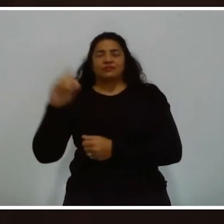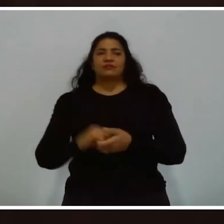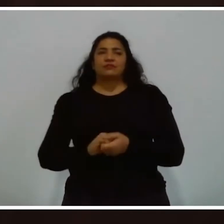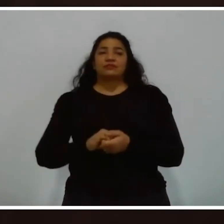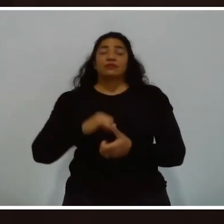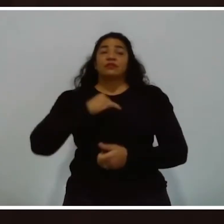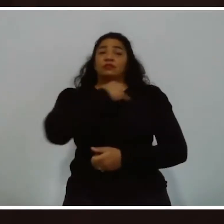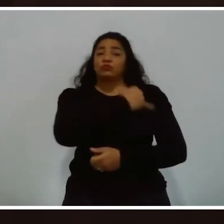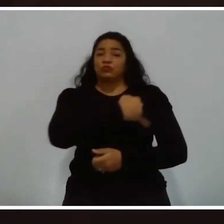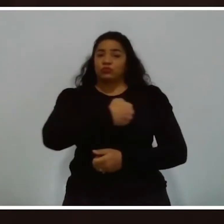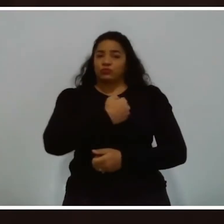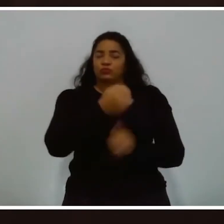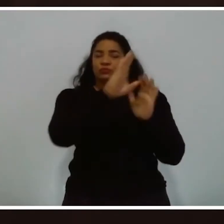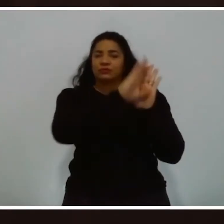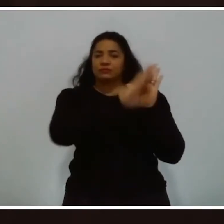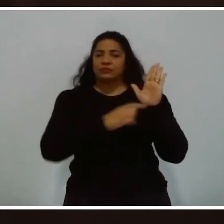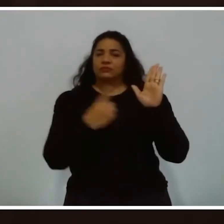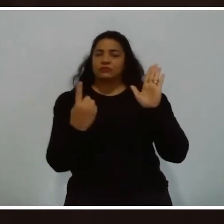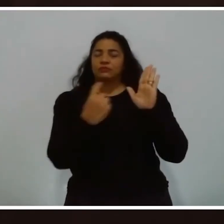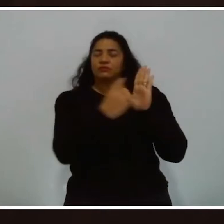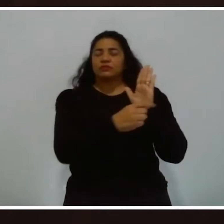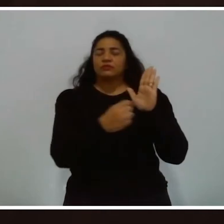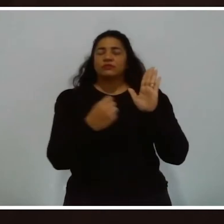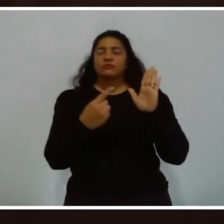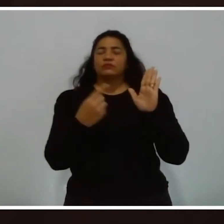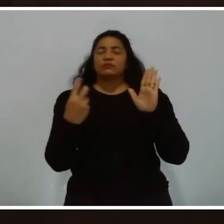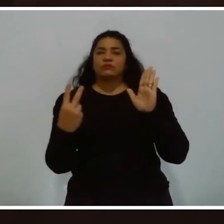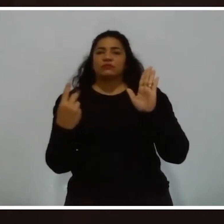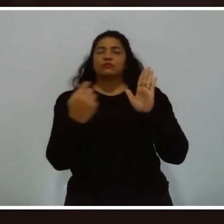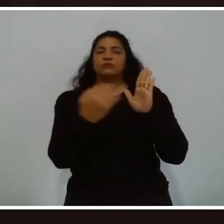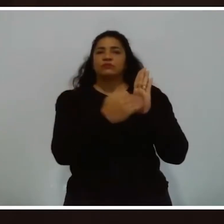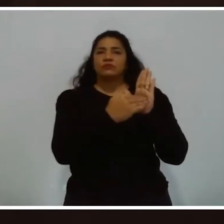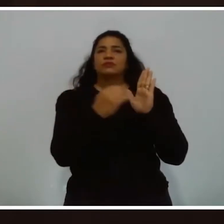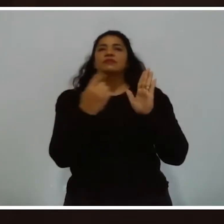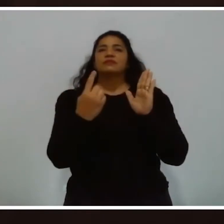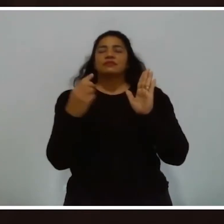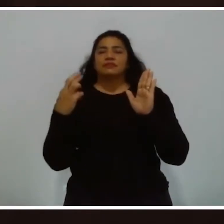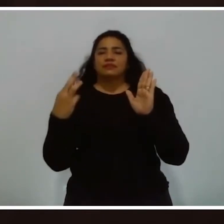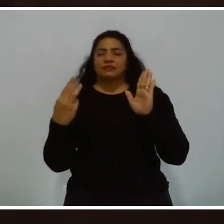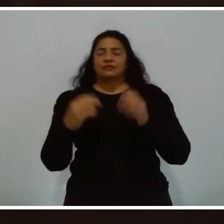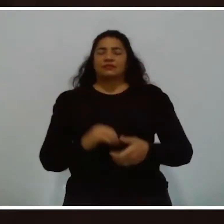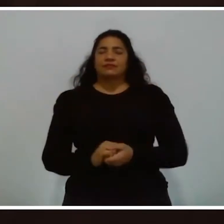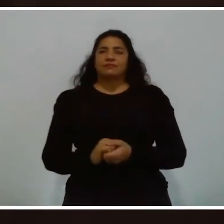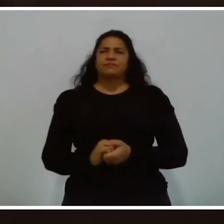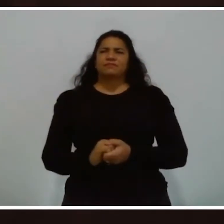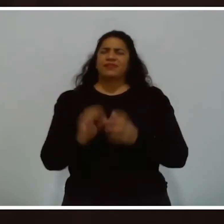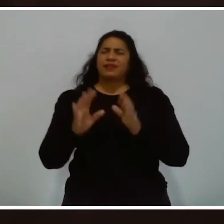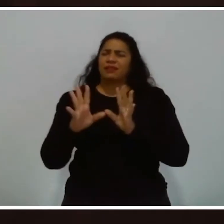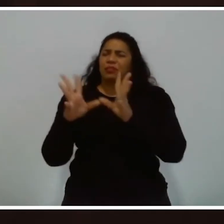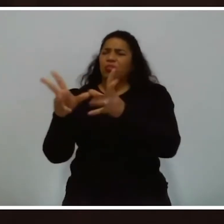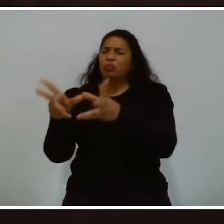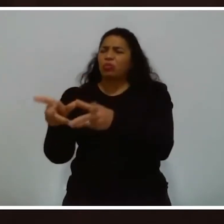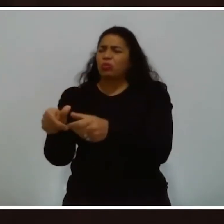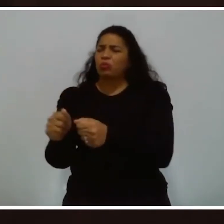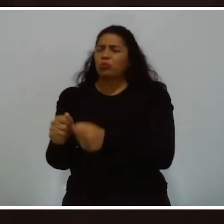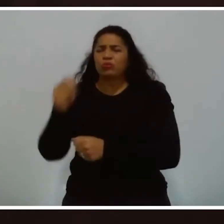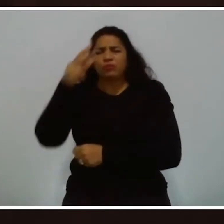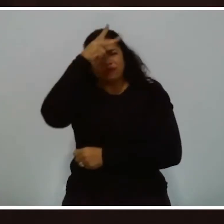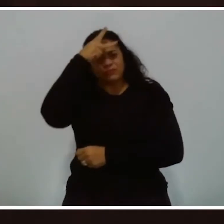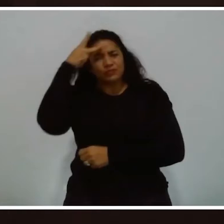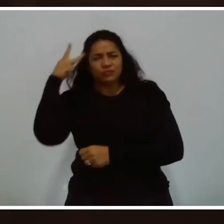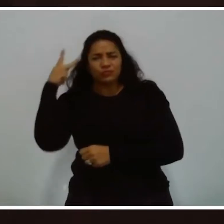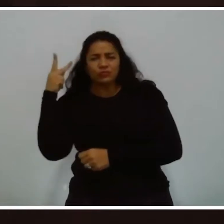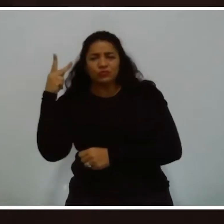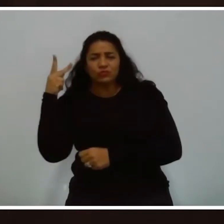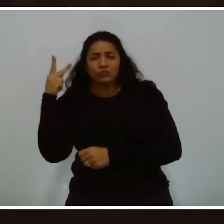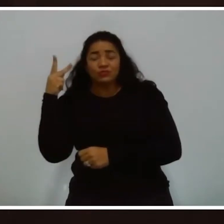versículos 12 e 13. Mas a todos quantos o receberam, deu-lhes o poder de serem